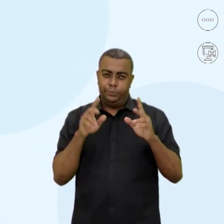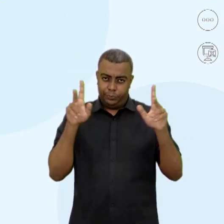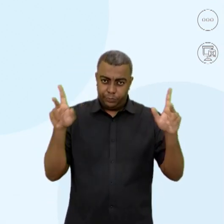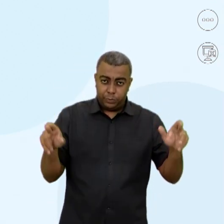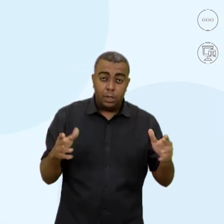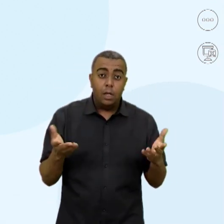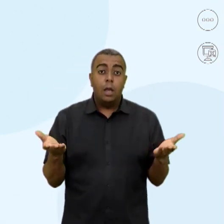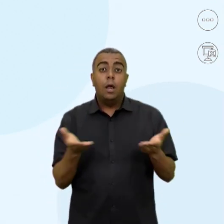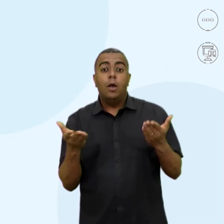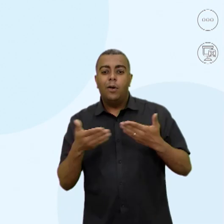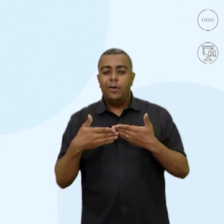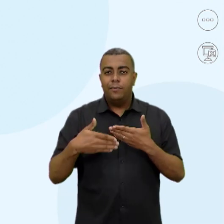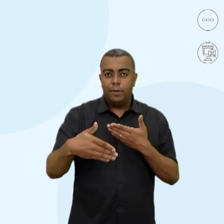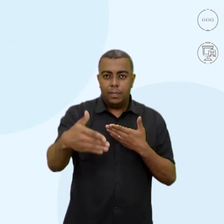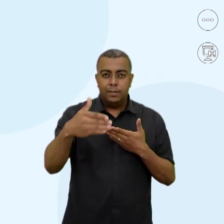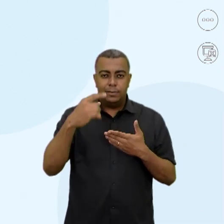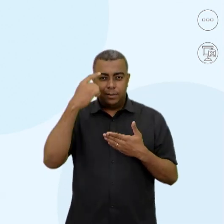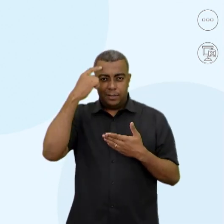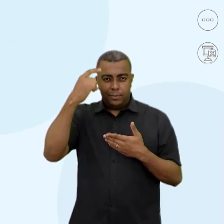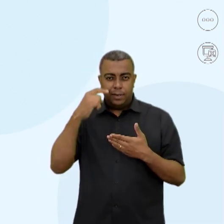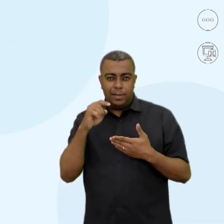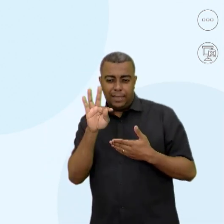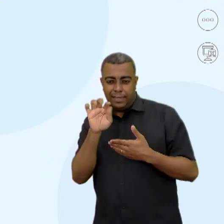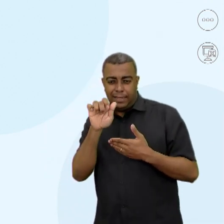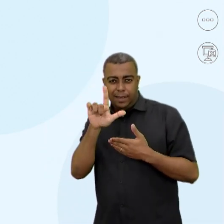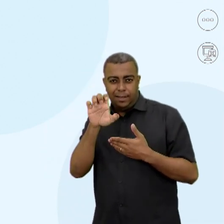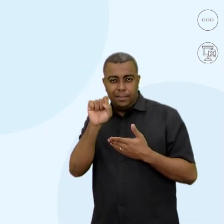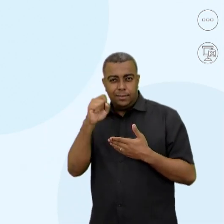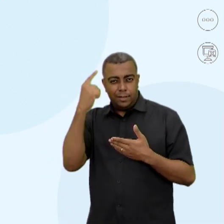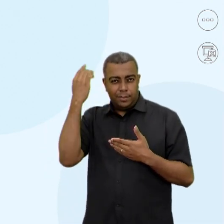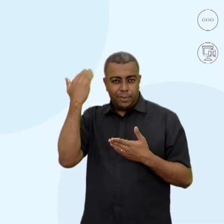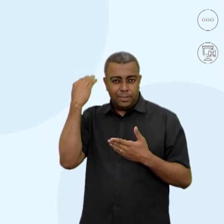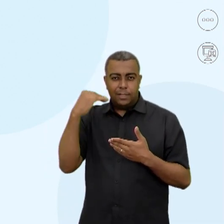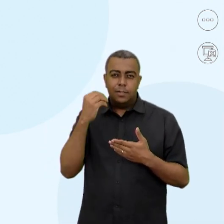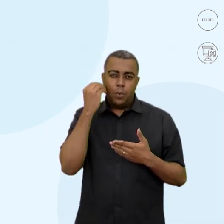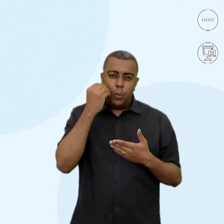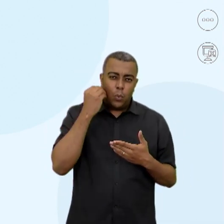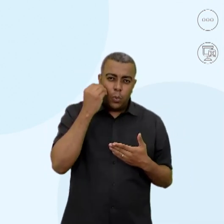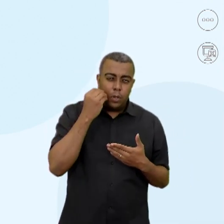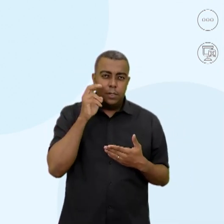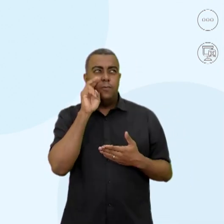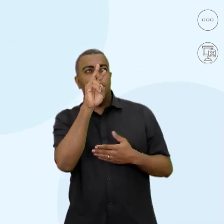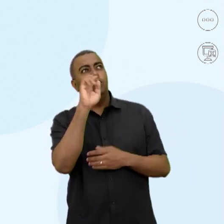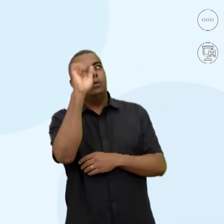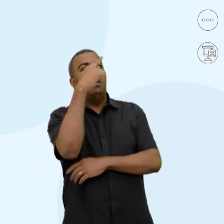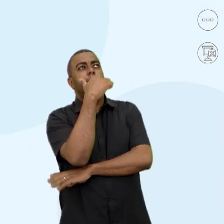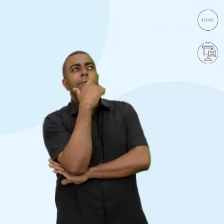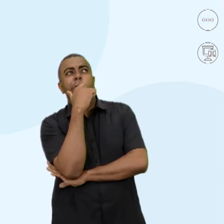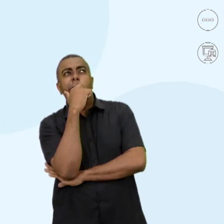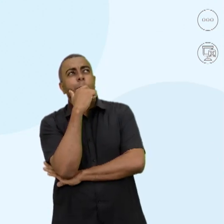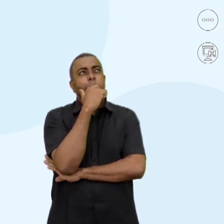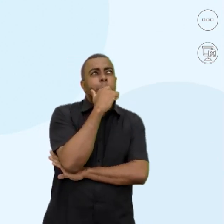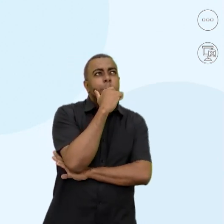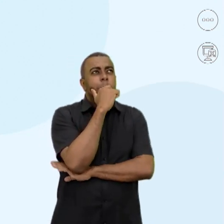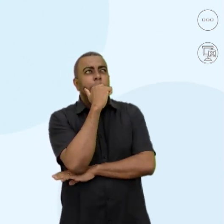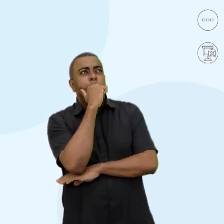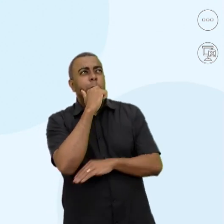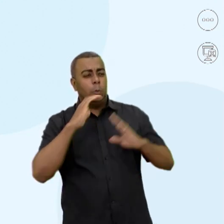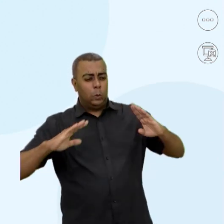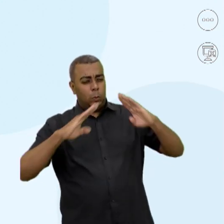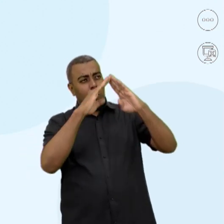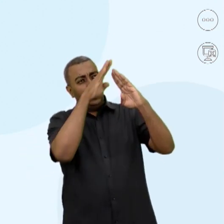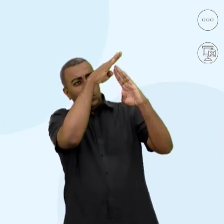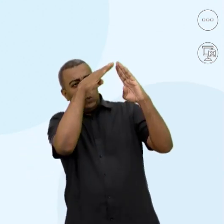esse esquema aí sobre o Teorema de Tales, que foi aquele experimento, né? Observando os raios solares, ele concluiu aí